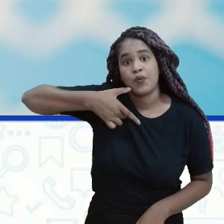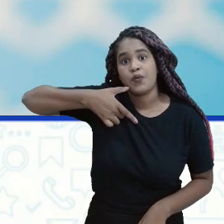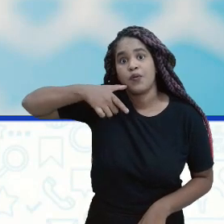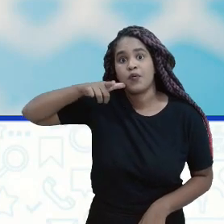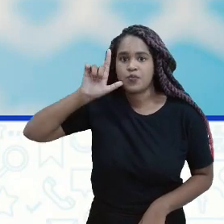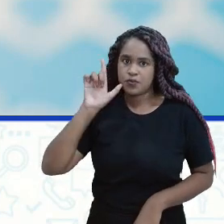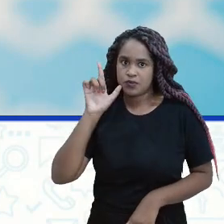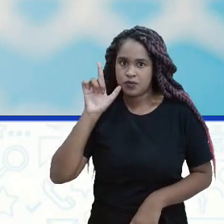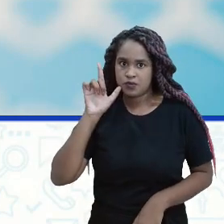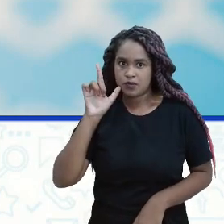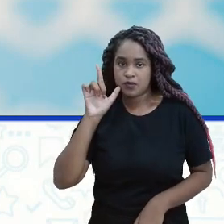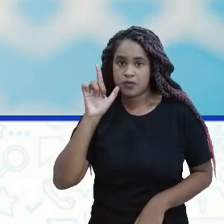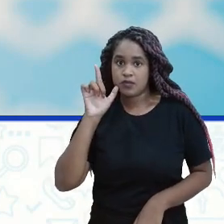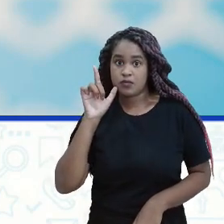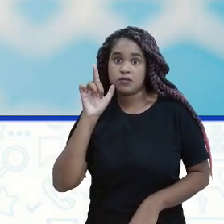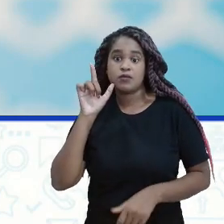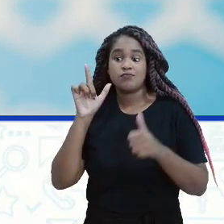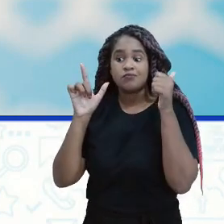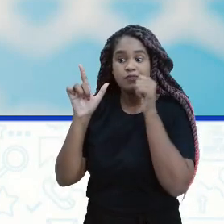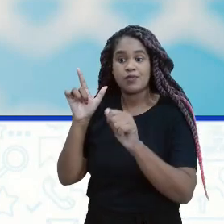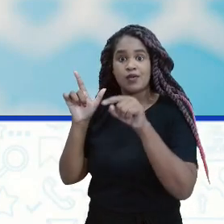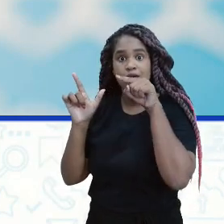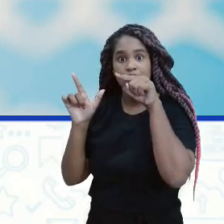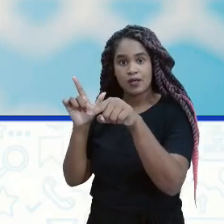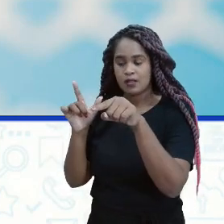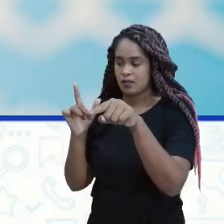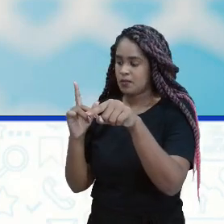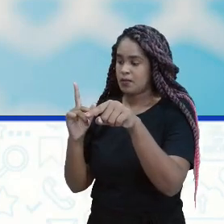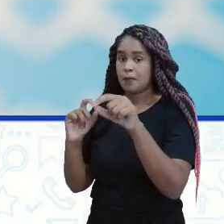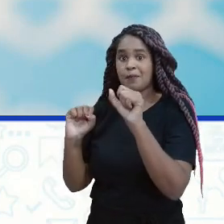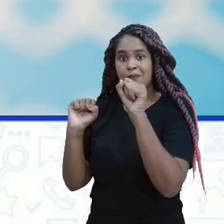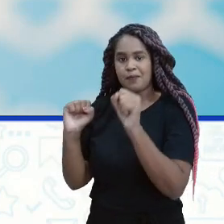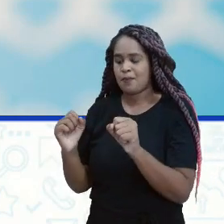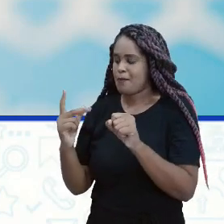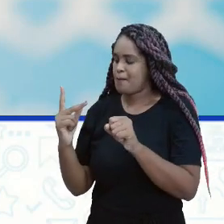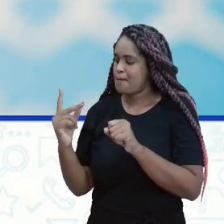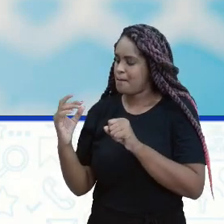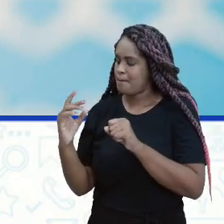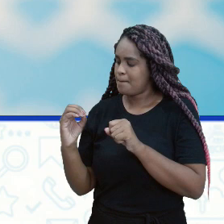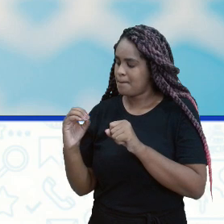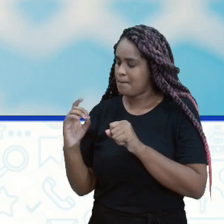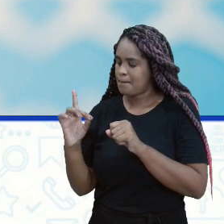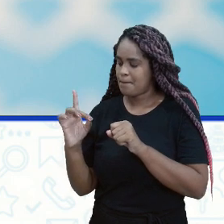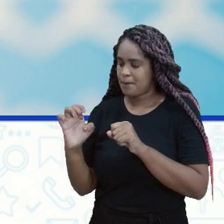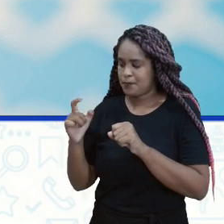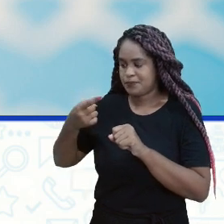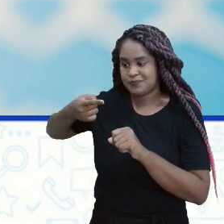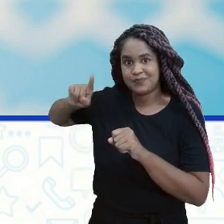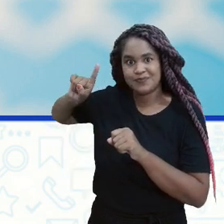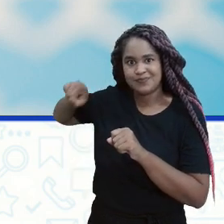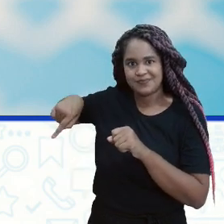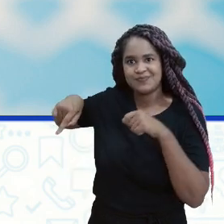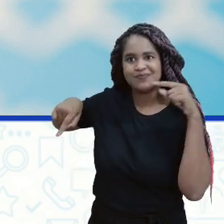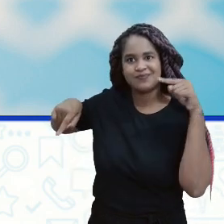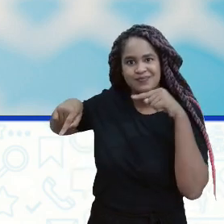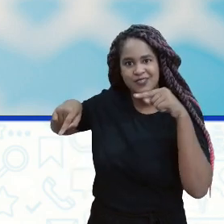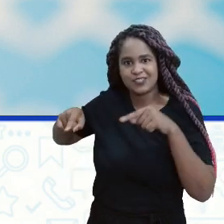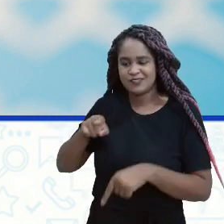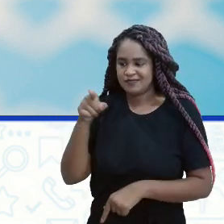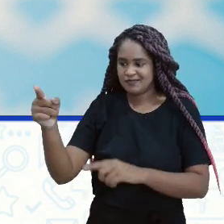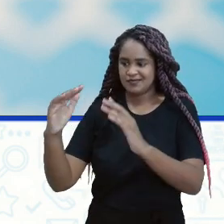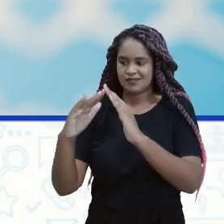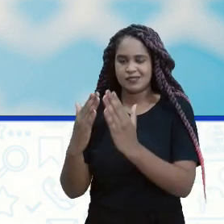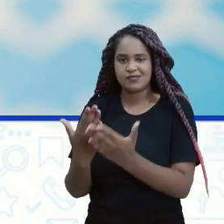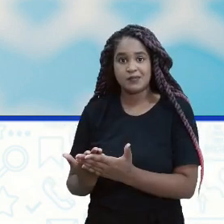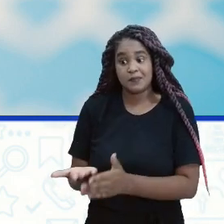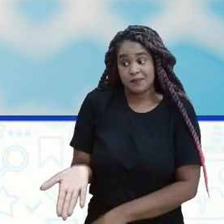ela pôde ir à escola. Olha, isso tá no passado. Então, quando tiver no passado, eu faço a marcação com o